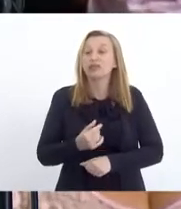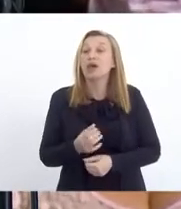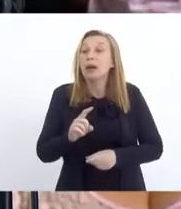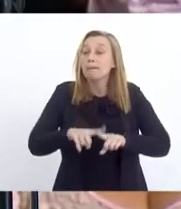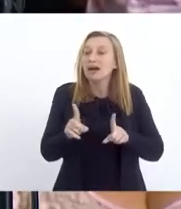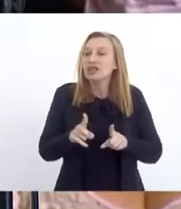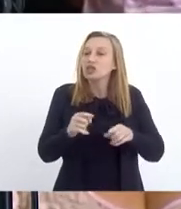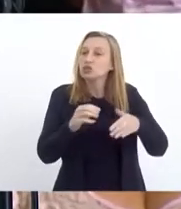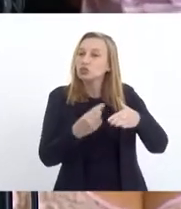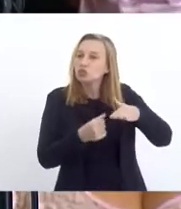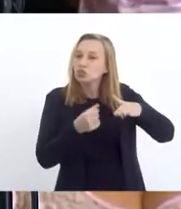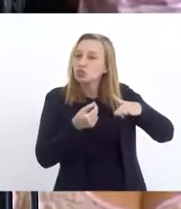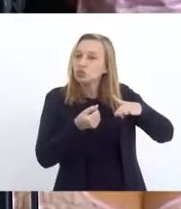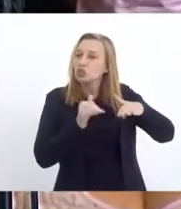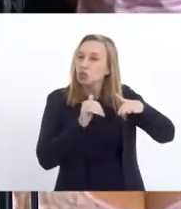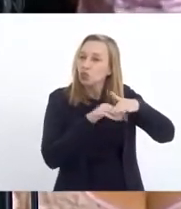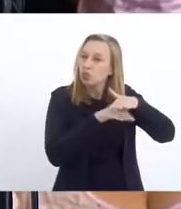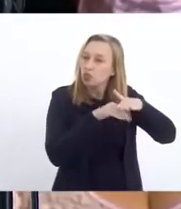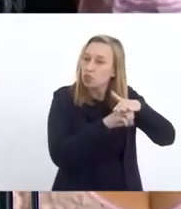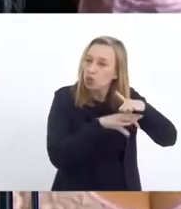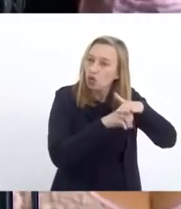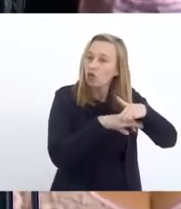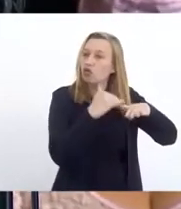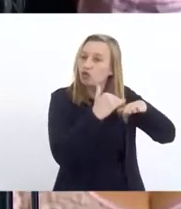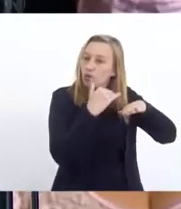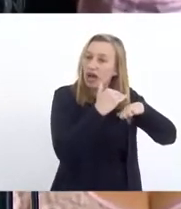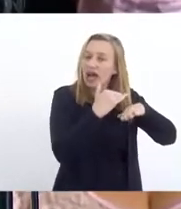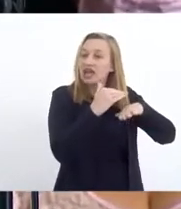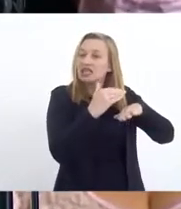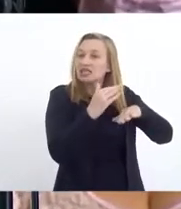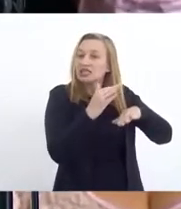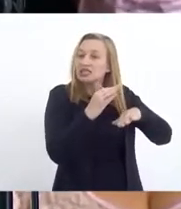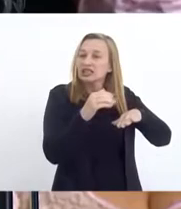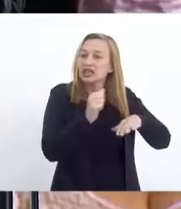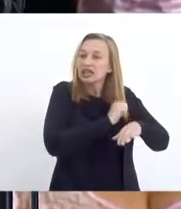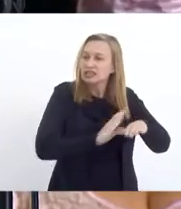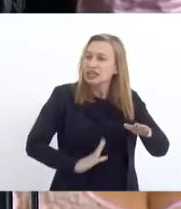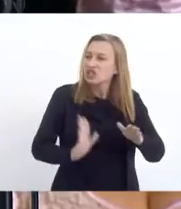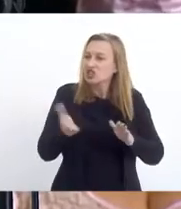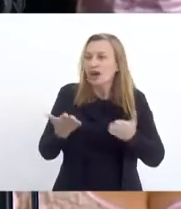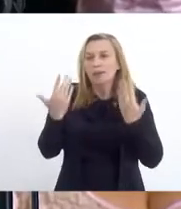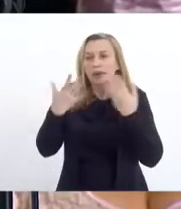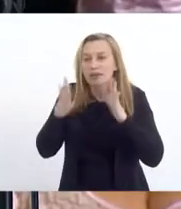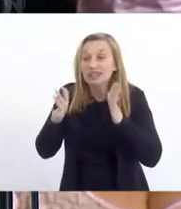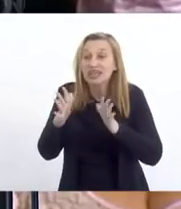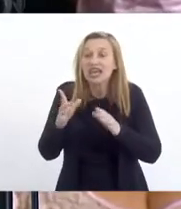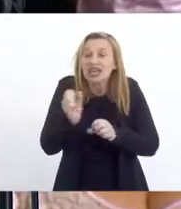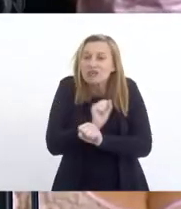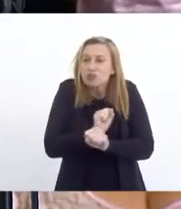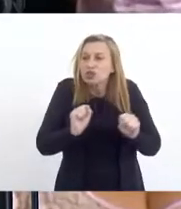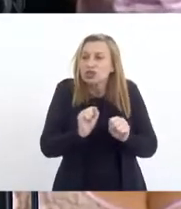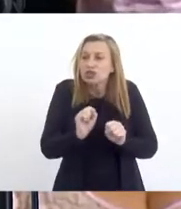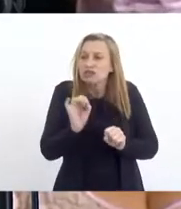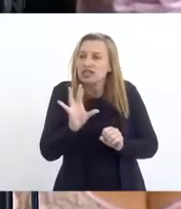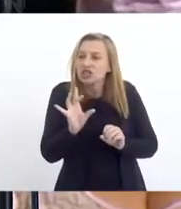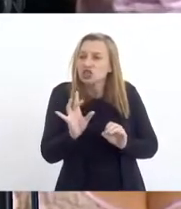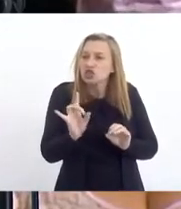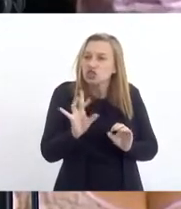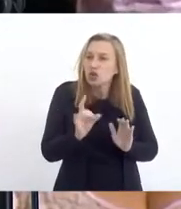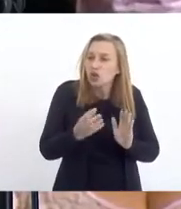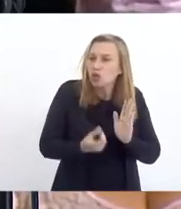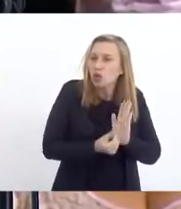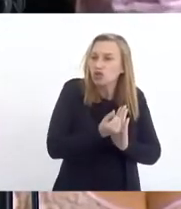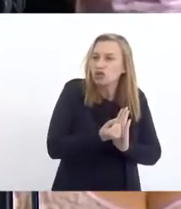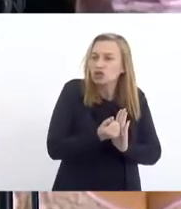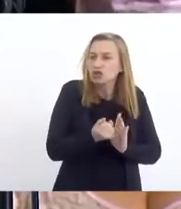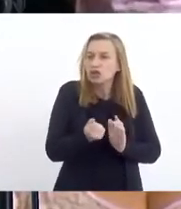fundo, presidente André, já te parabenizando, ele é praticamente impossível de ser feito com as finanças e com a receita dos